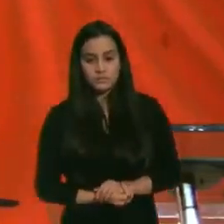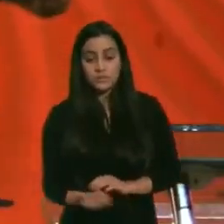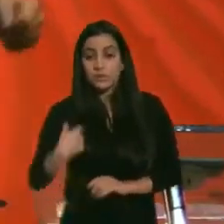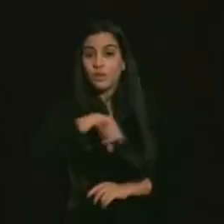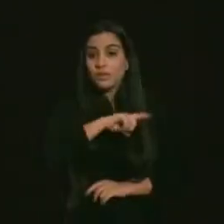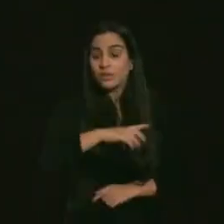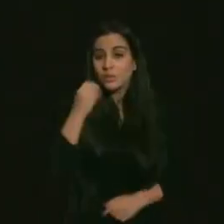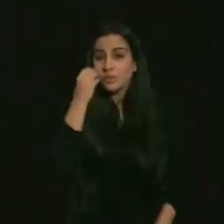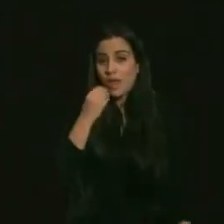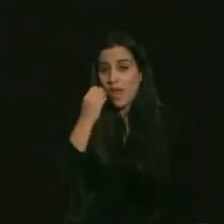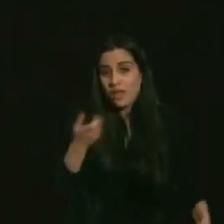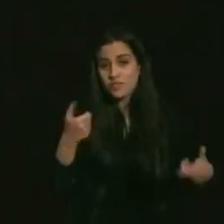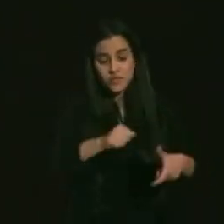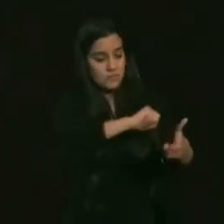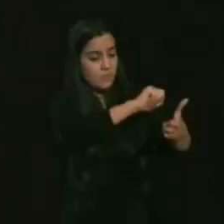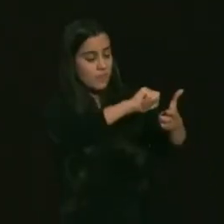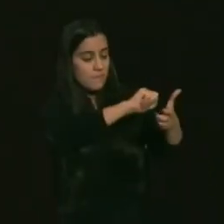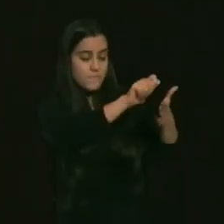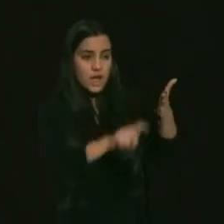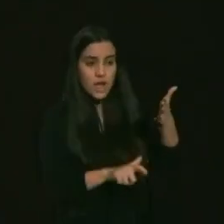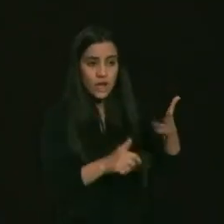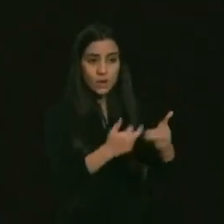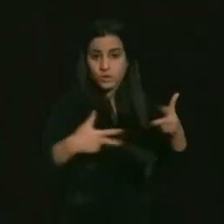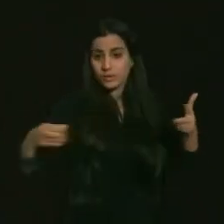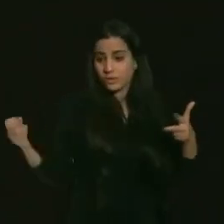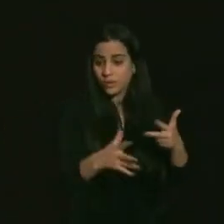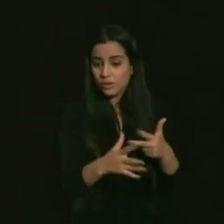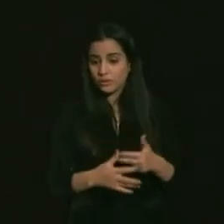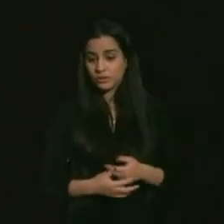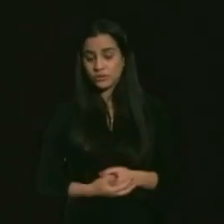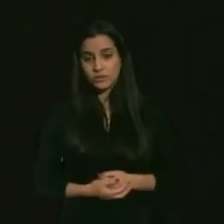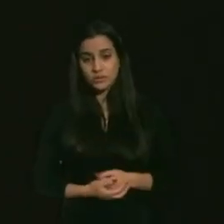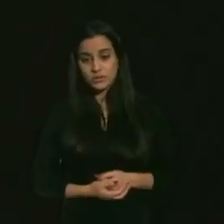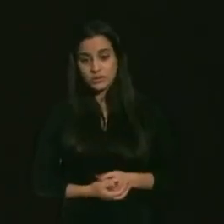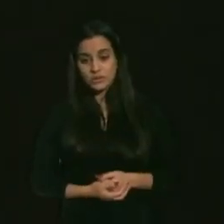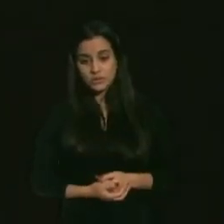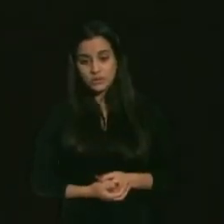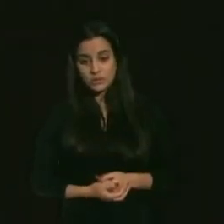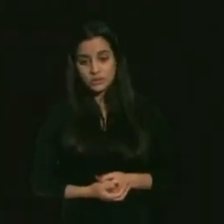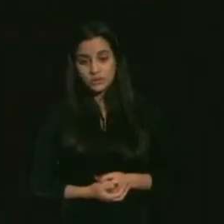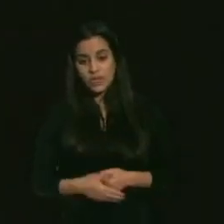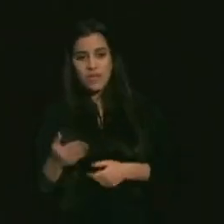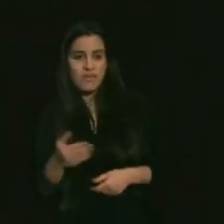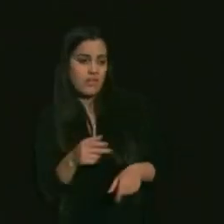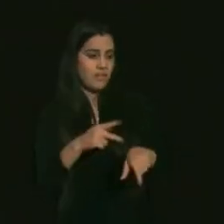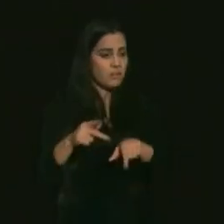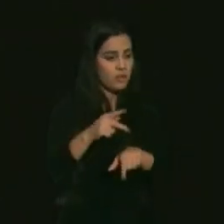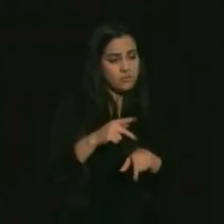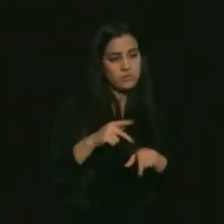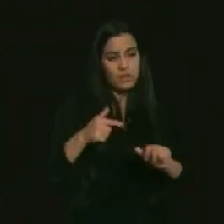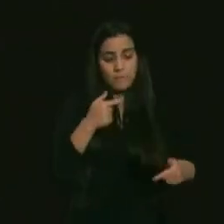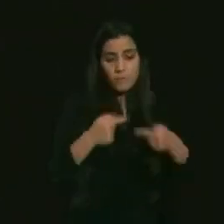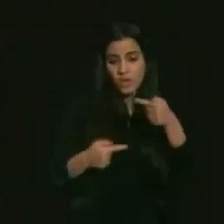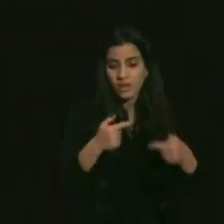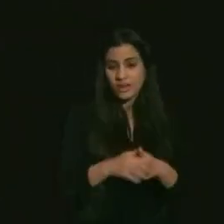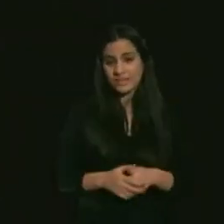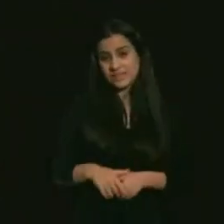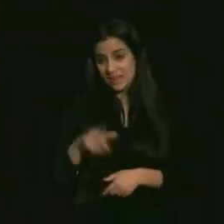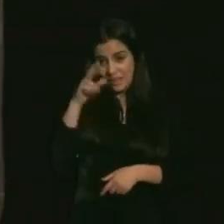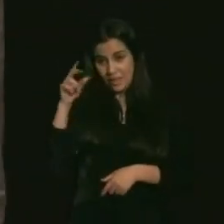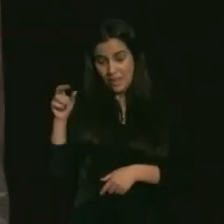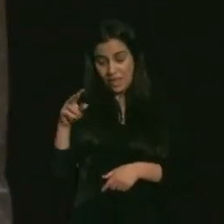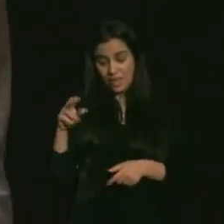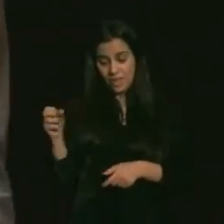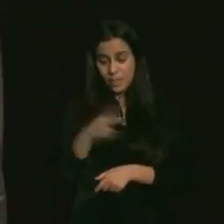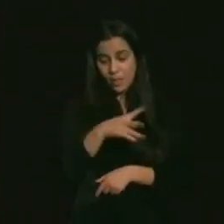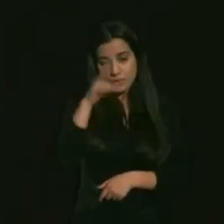Nós temos a chance de escrever uma nova história. Ela não virá das mãos dos políticos, querido. Ela não virá de